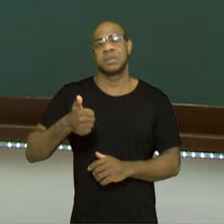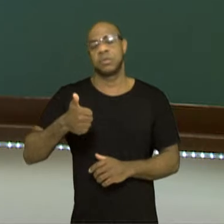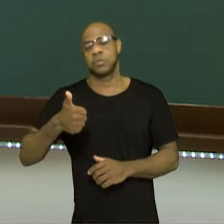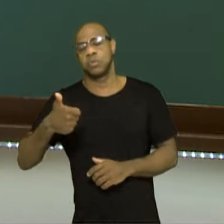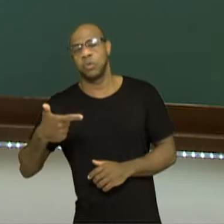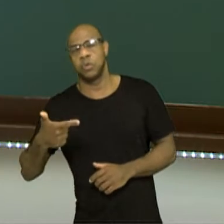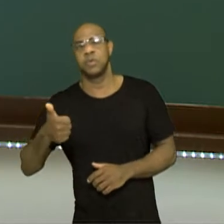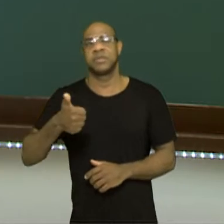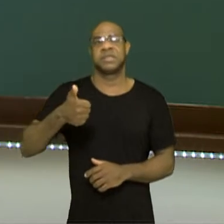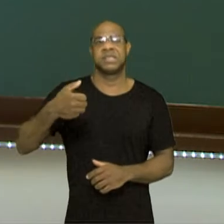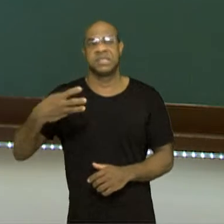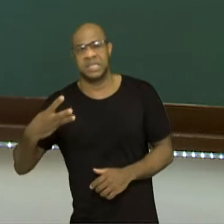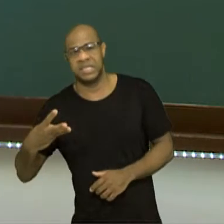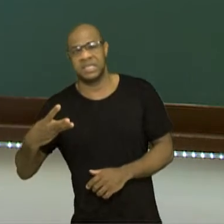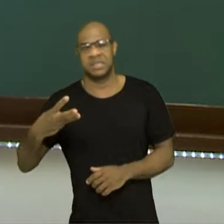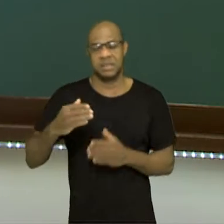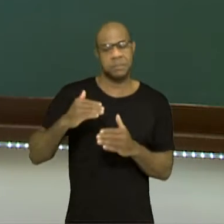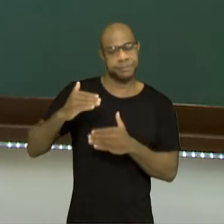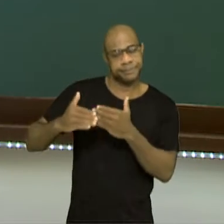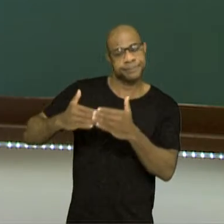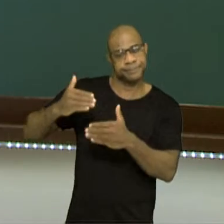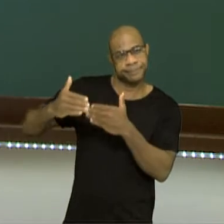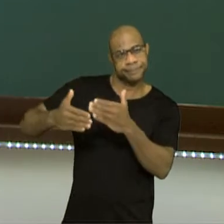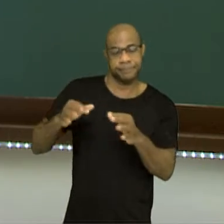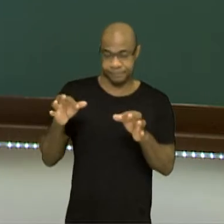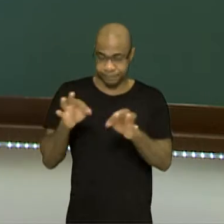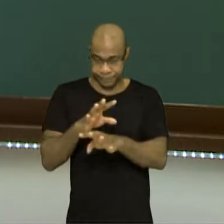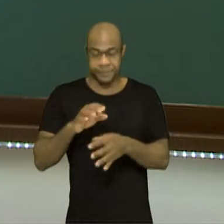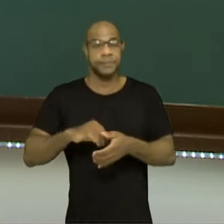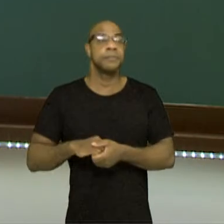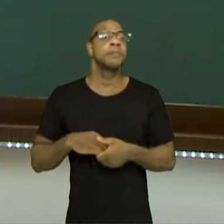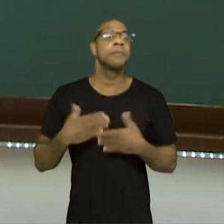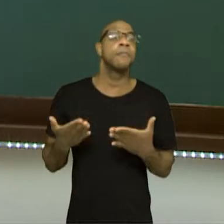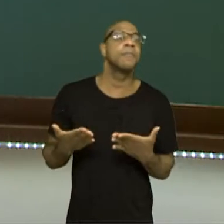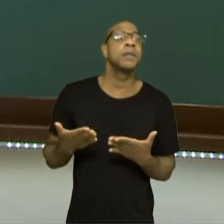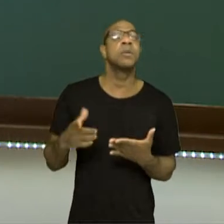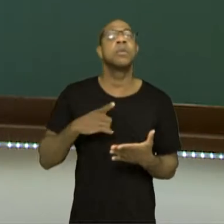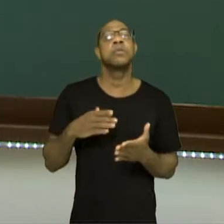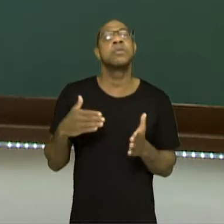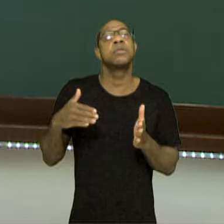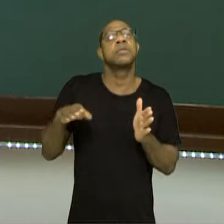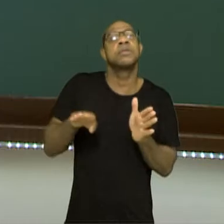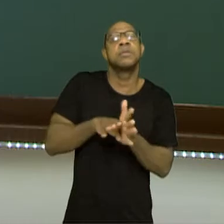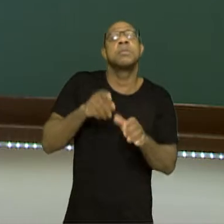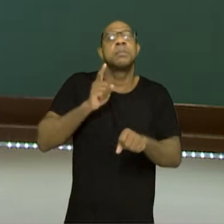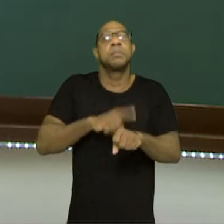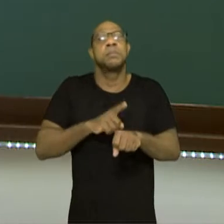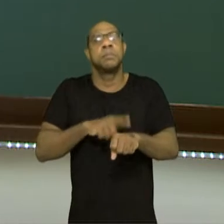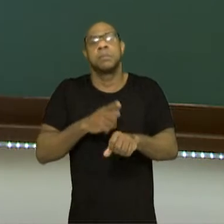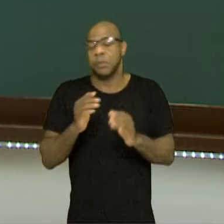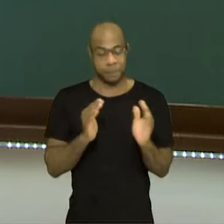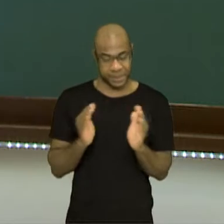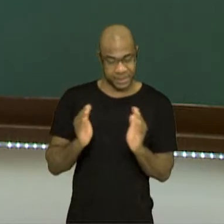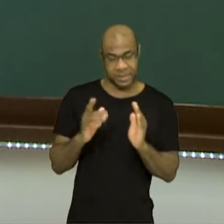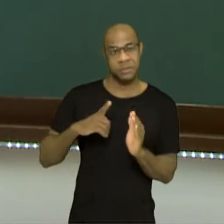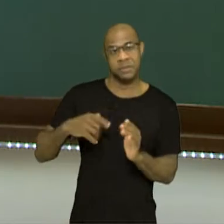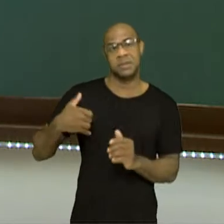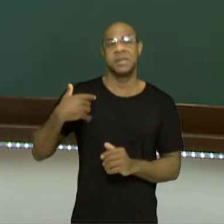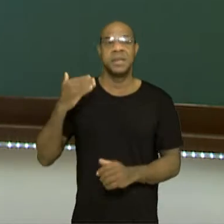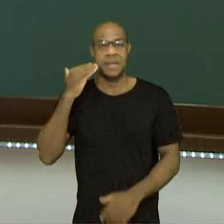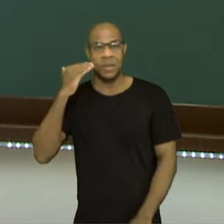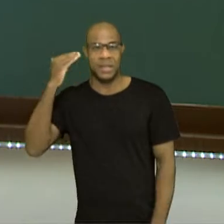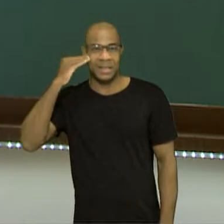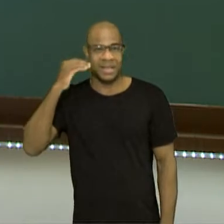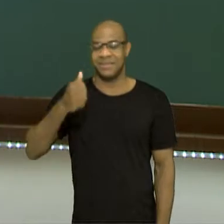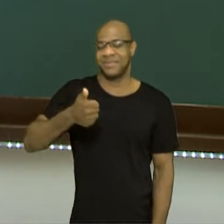Então, é um amadurecimento gradativo, né? E aí, então, quando ele chega nesse momento da puberdade, da